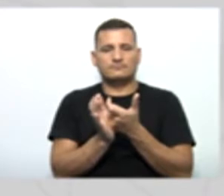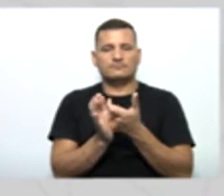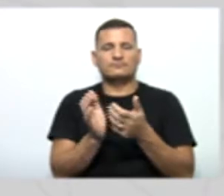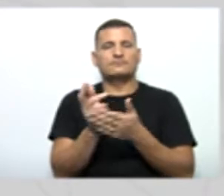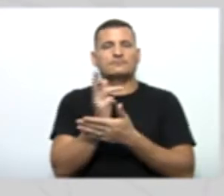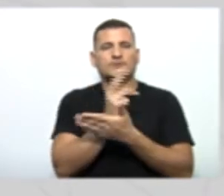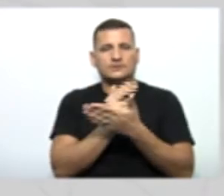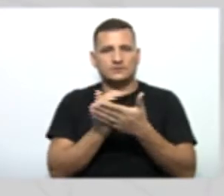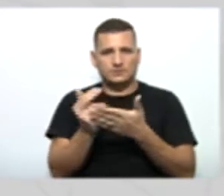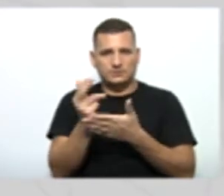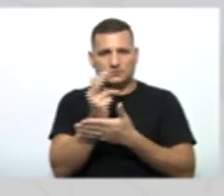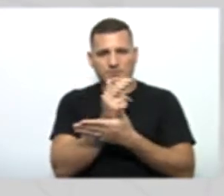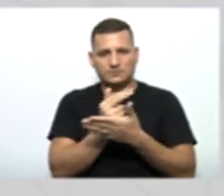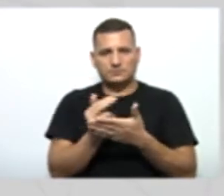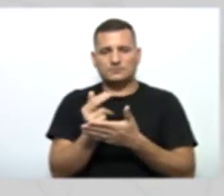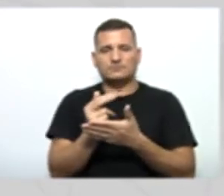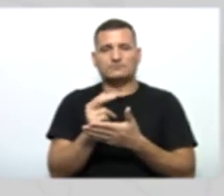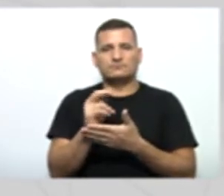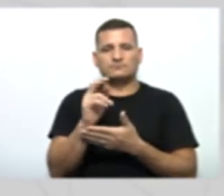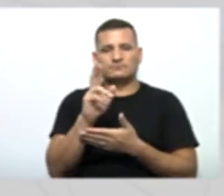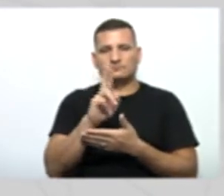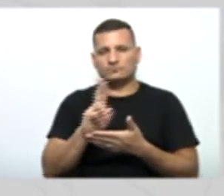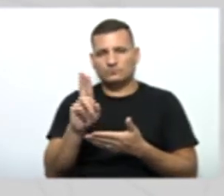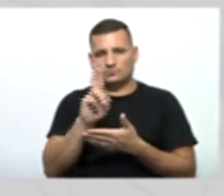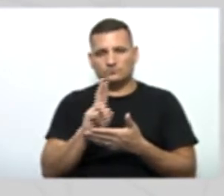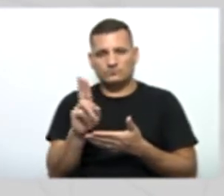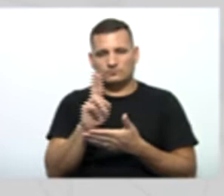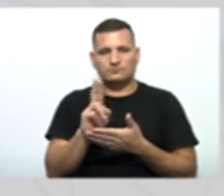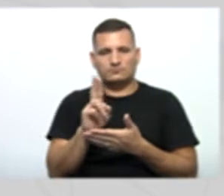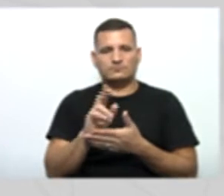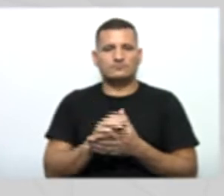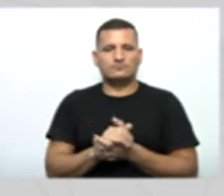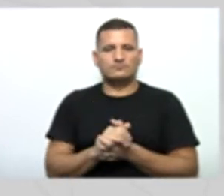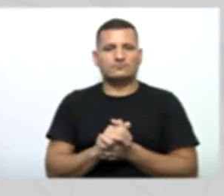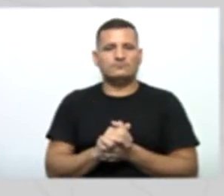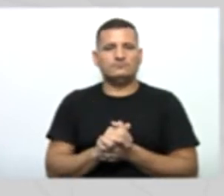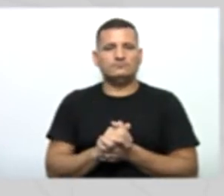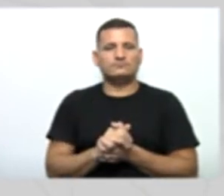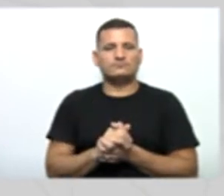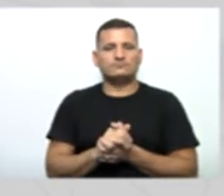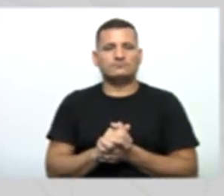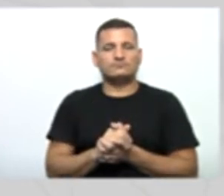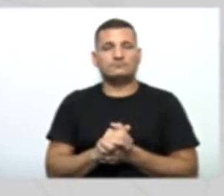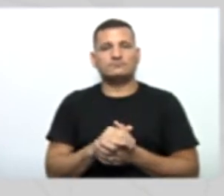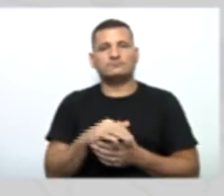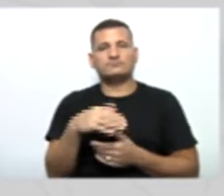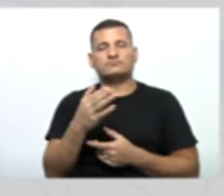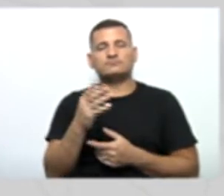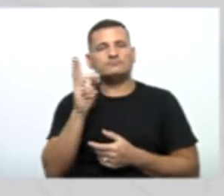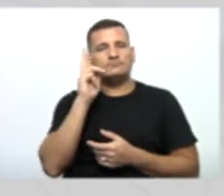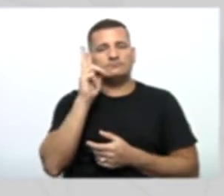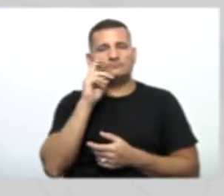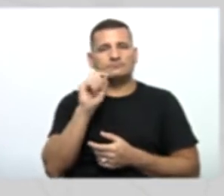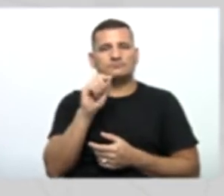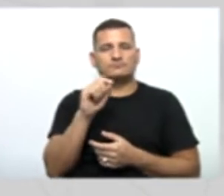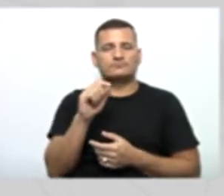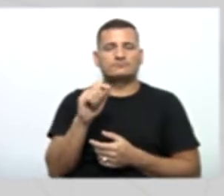isso? Da semana passada. Não foi classe não, classe é hoje, galera. Então, quem lembra? Caso de uso é o que,